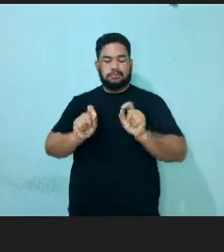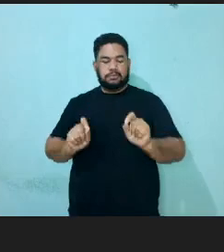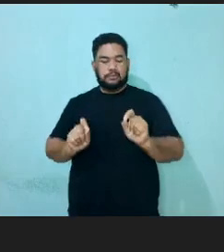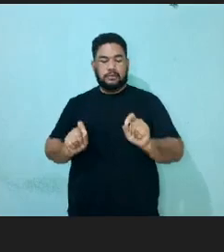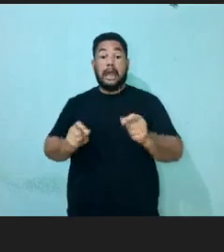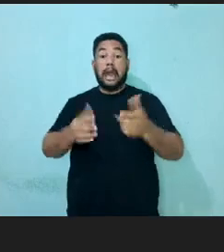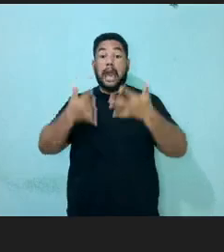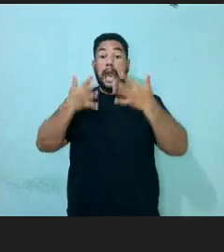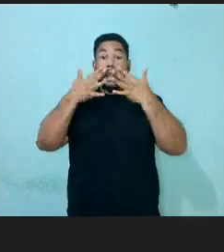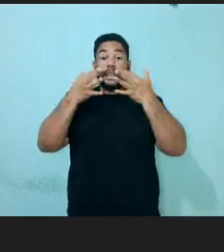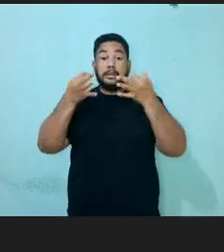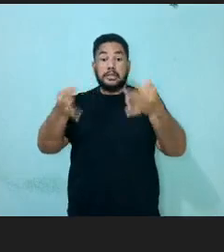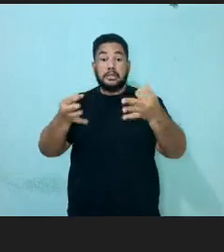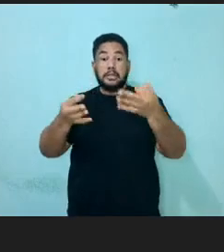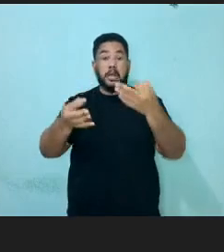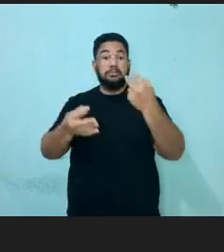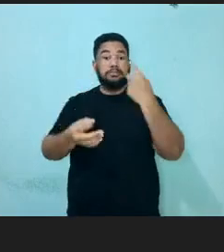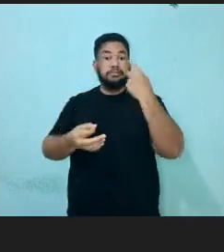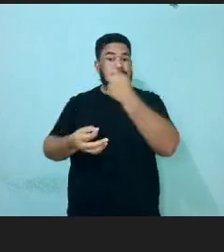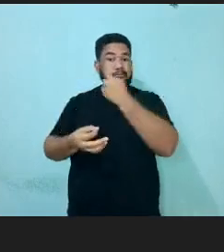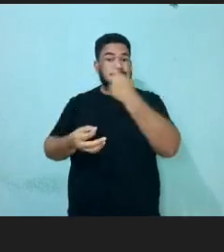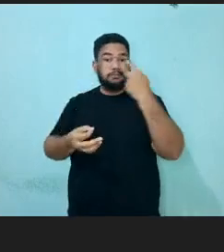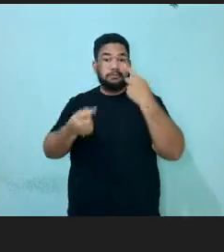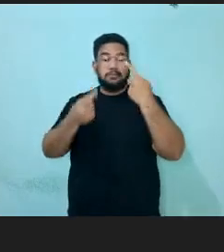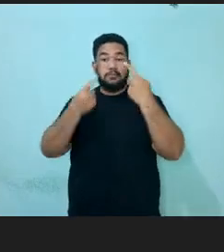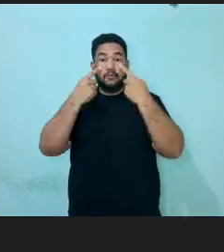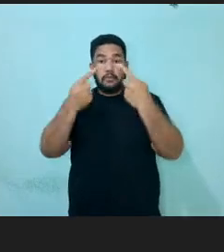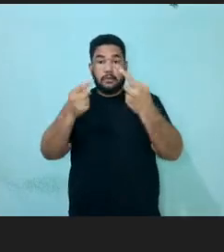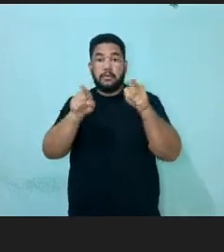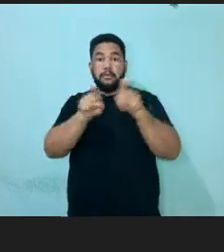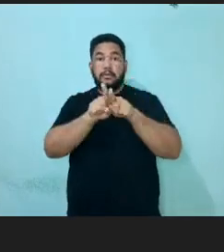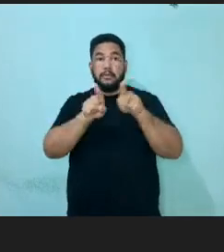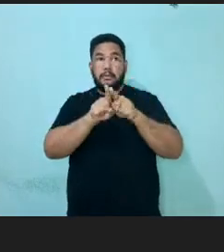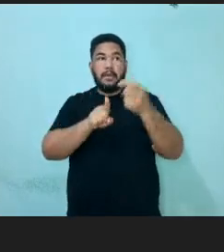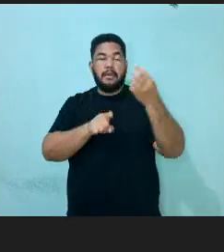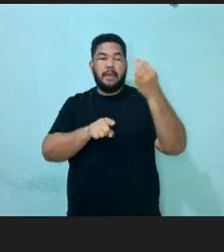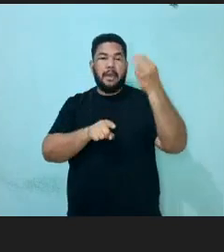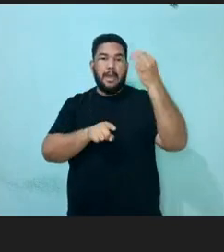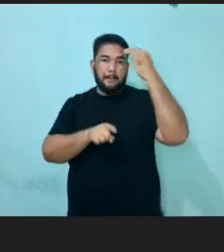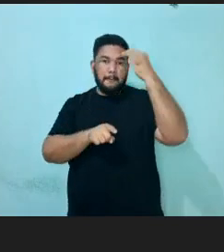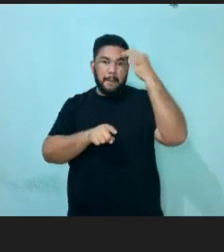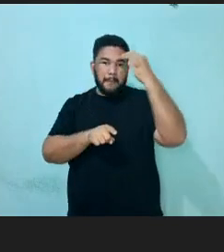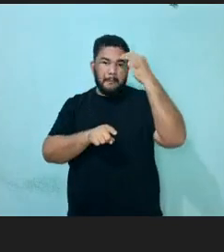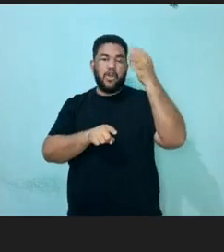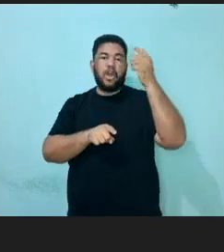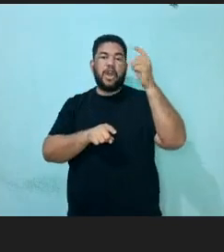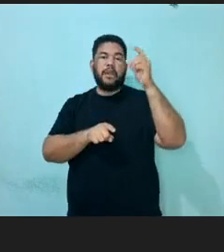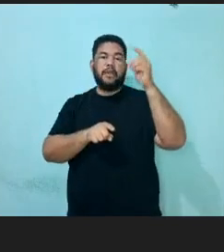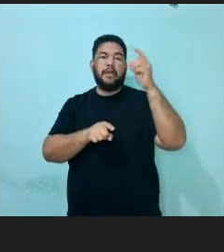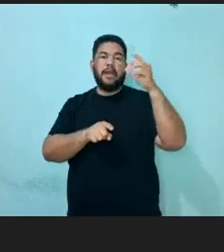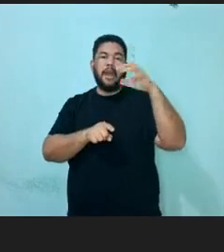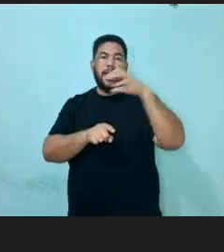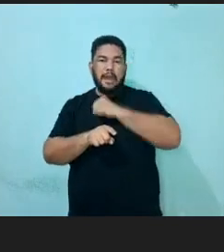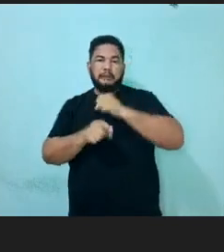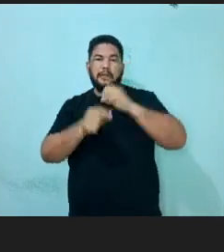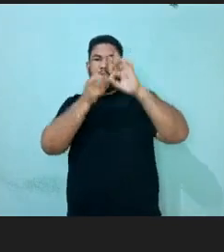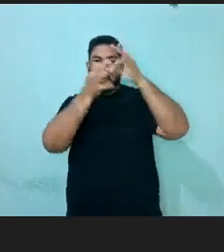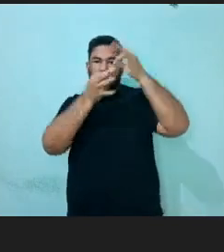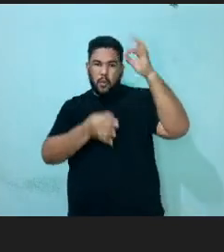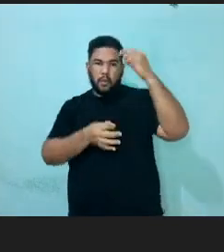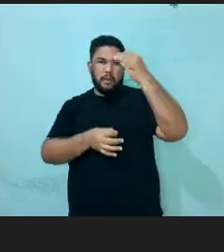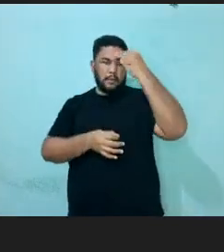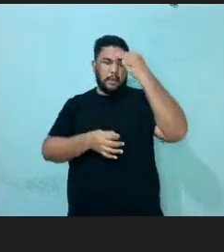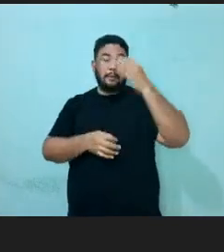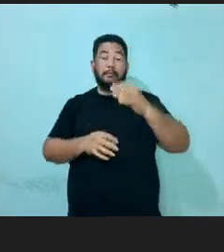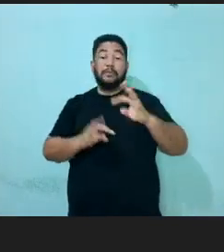atenção visual, memória de curto e longo prazo. Então, tudo isso